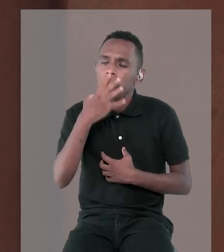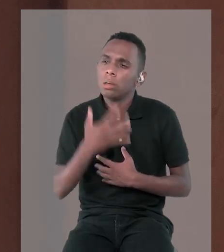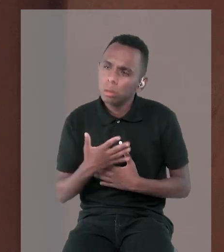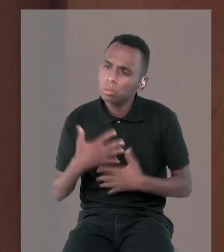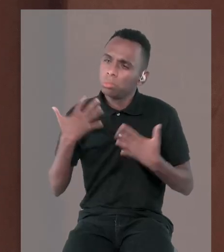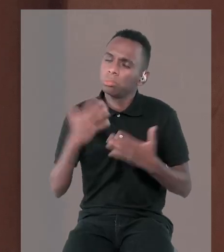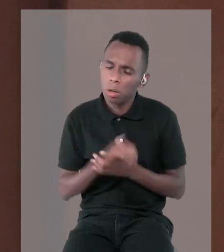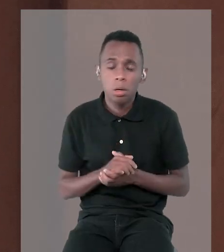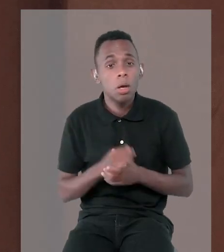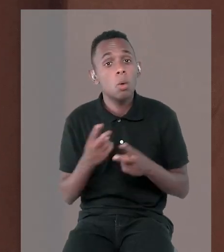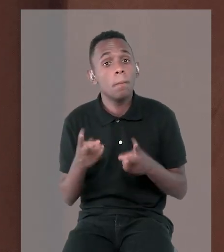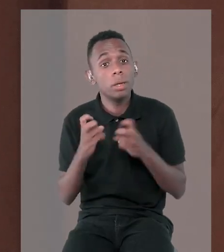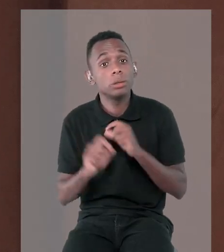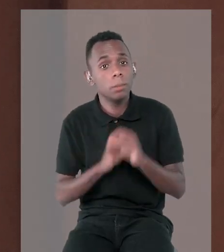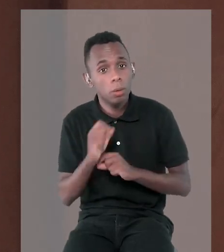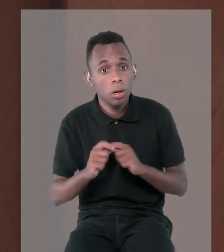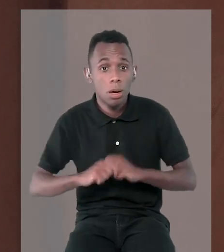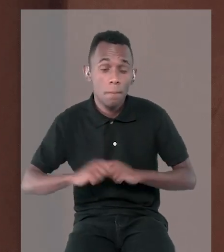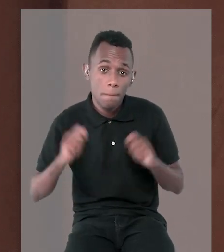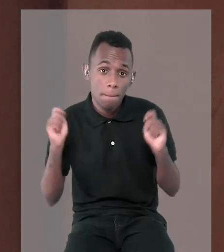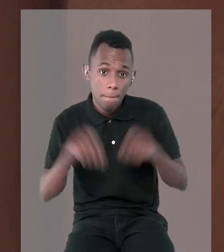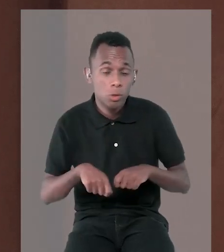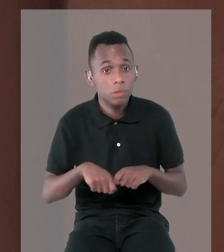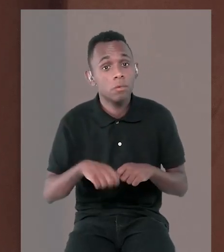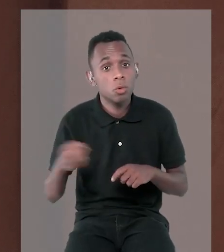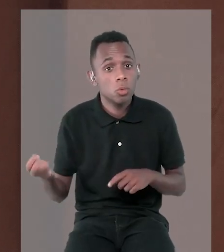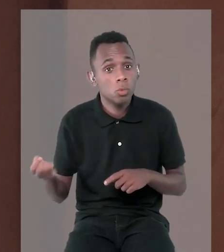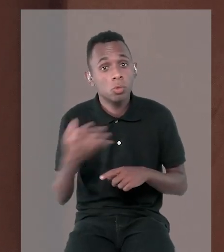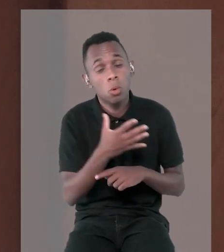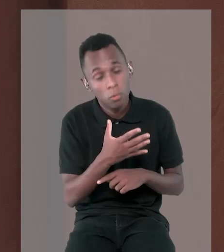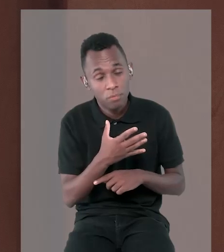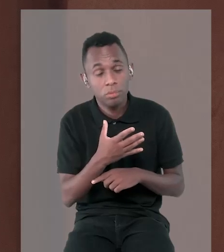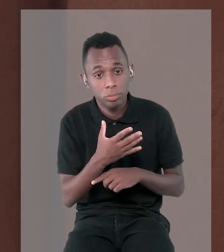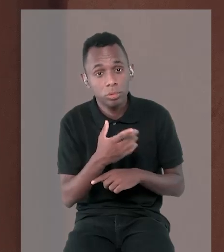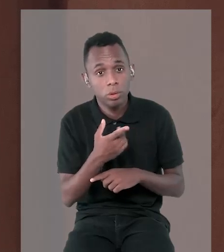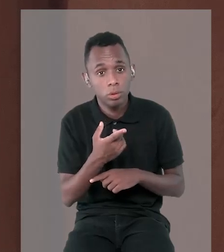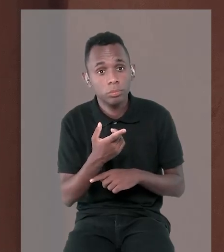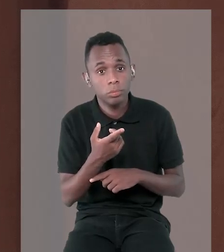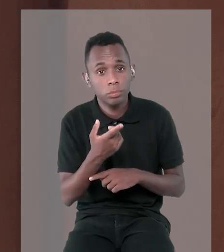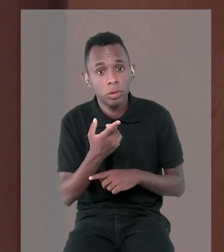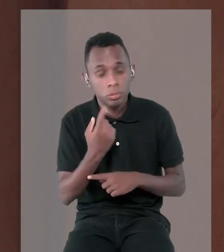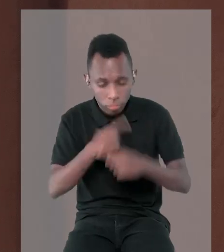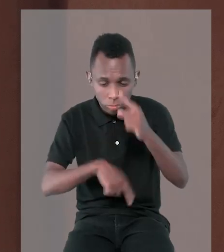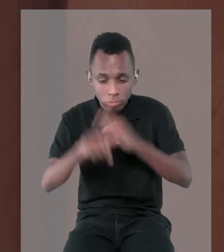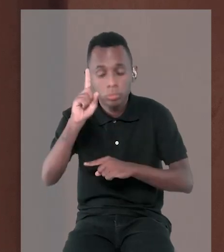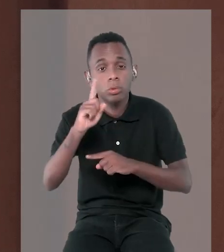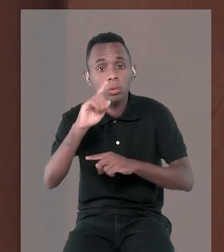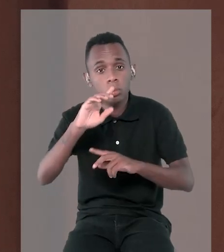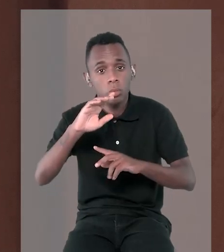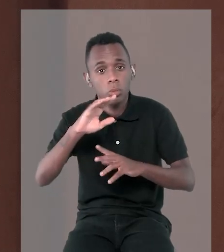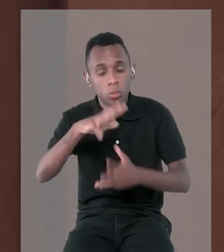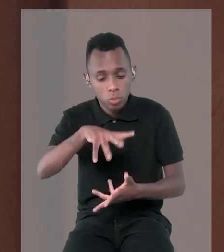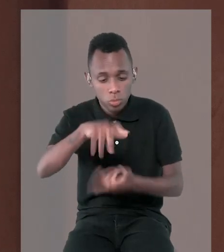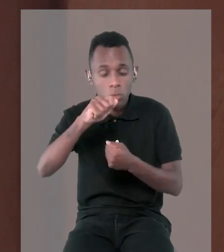ao perceber que pode estar surgindo ali um novo paradigma da recuperação ambiental, que é